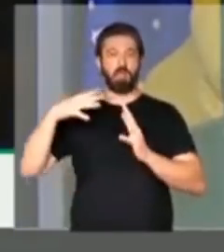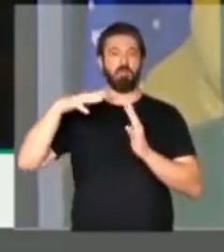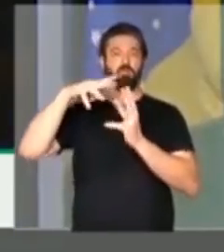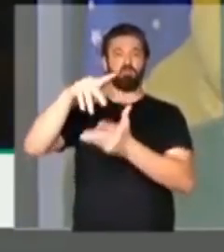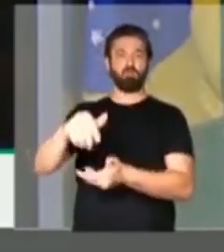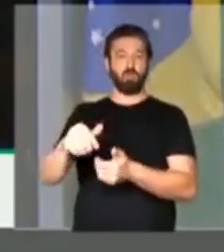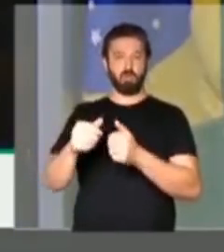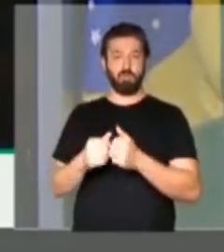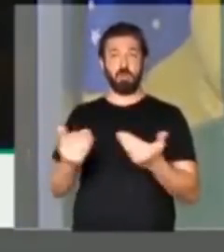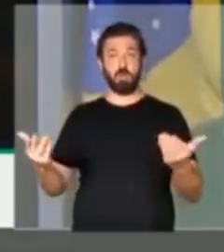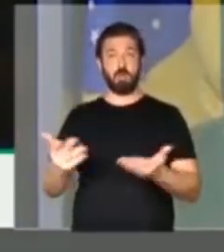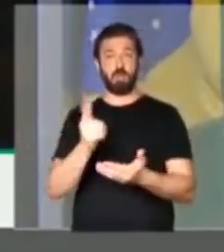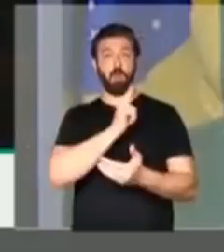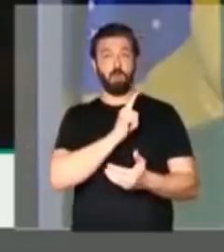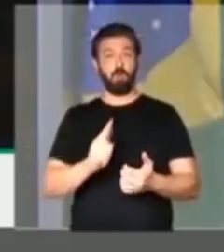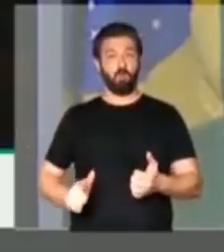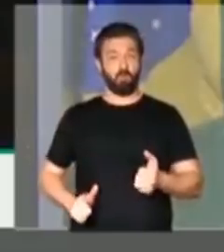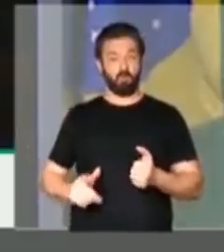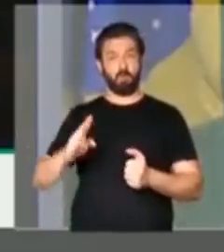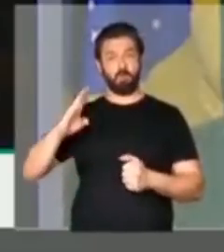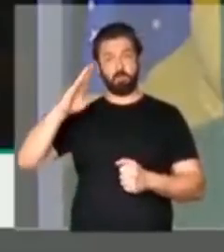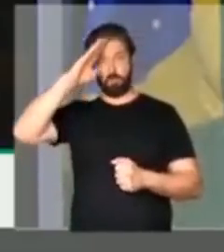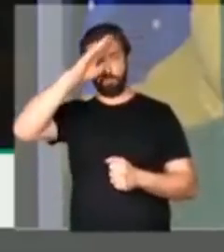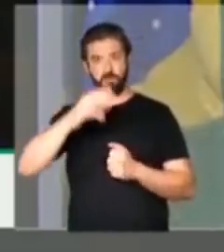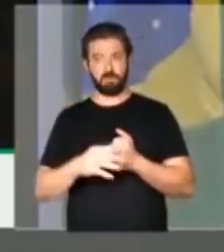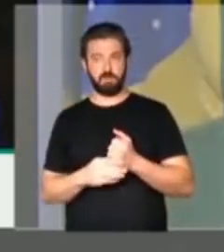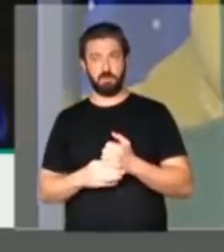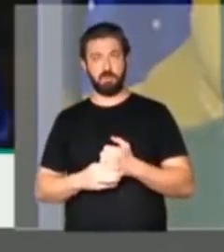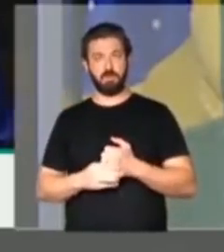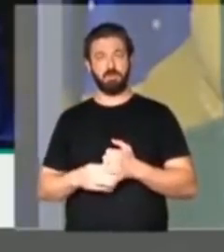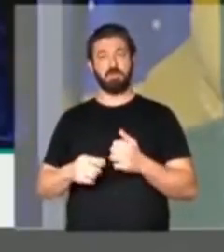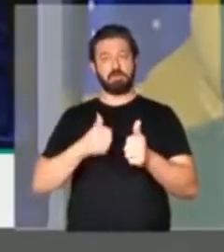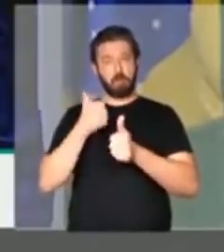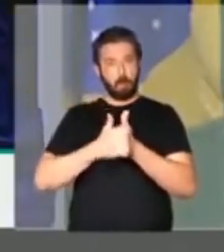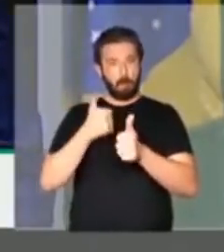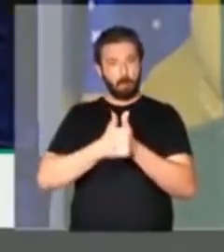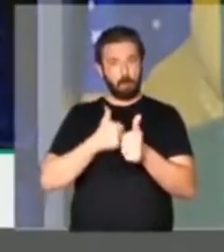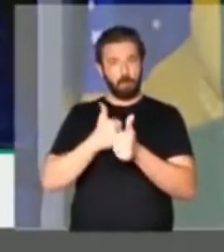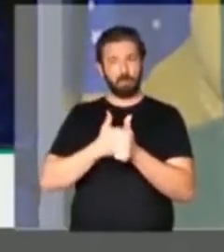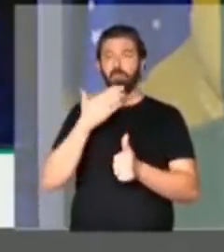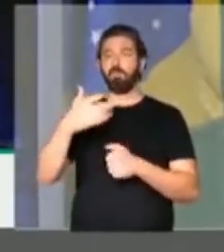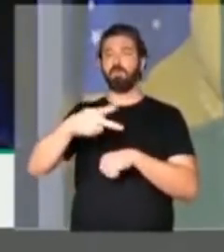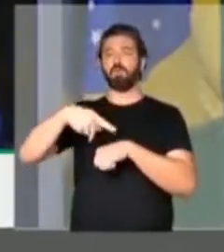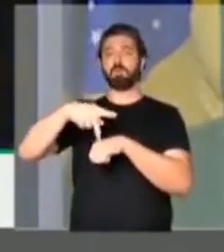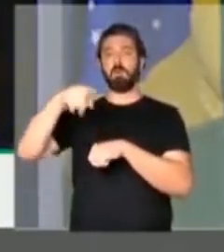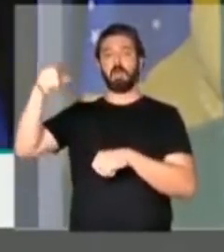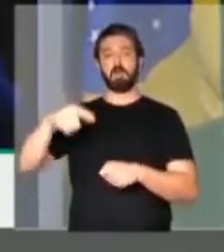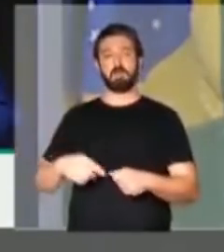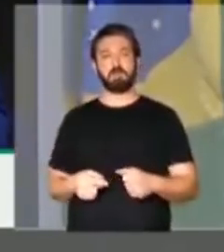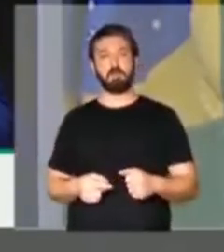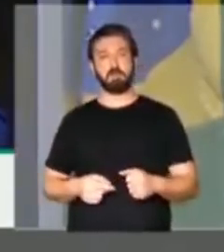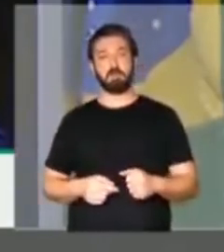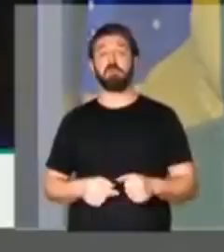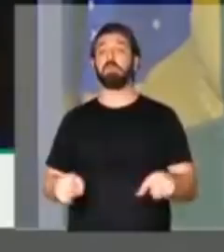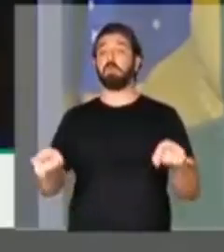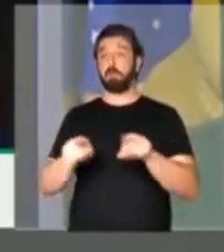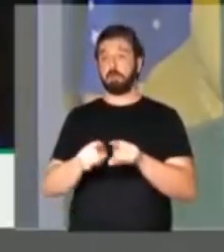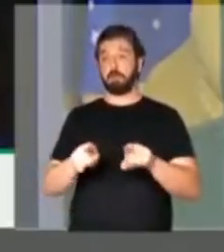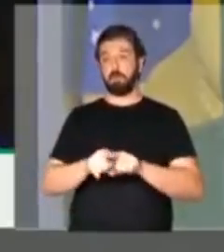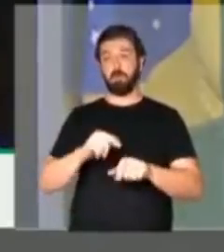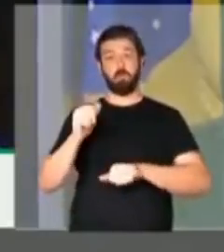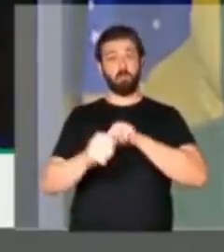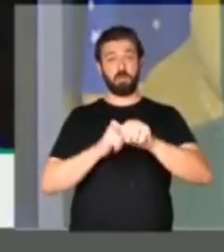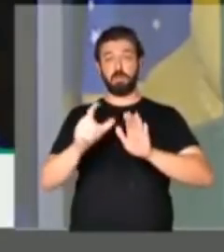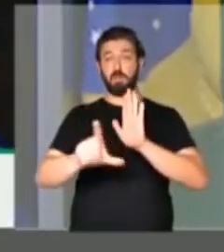internacional que esse governo está sinalizando para os demais países, sobretudo com a questão da reforma